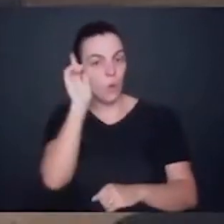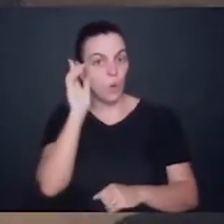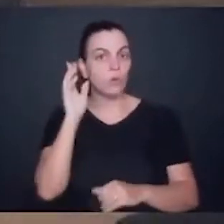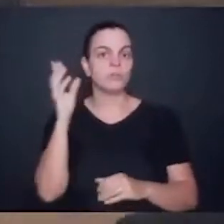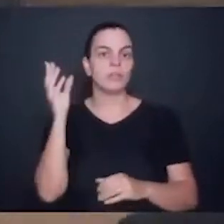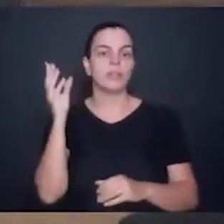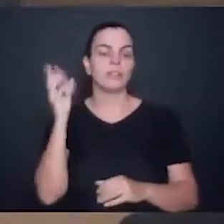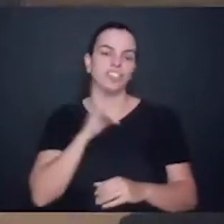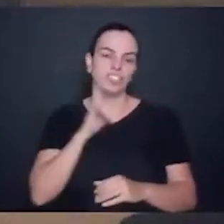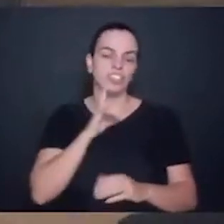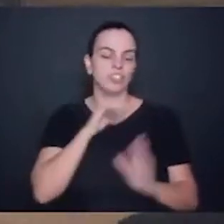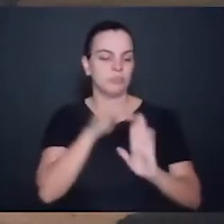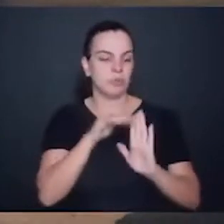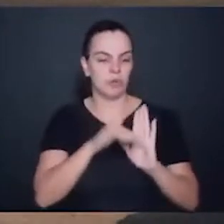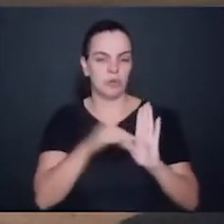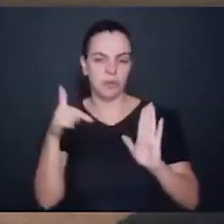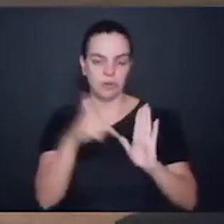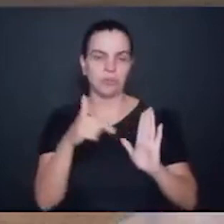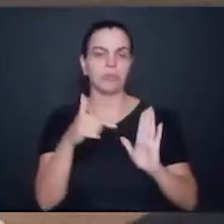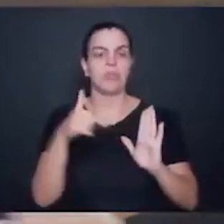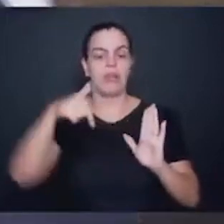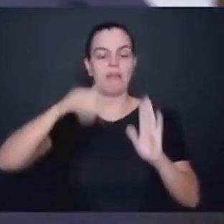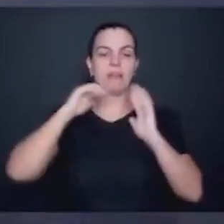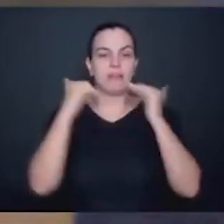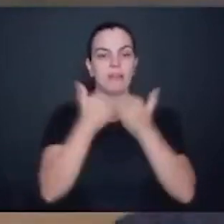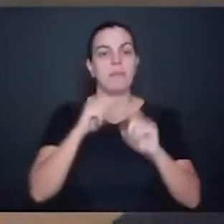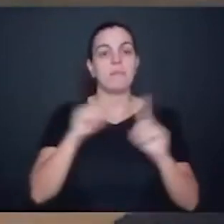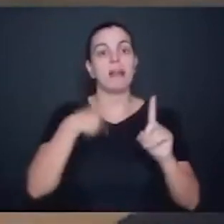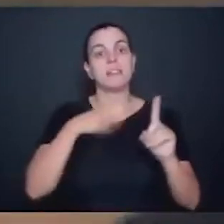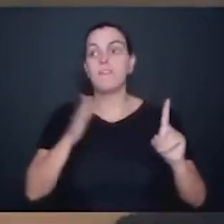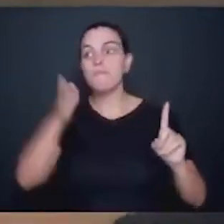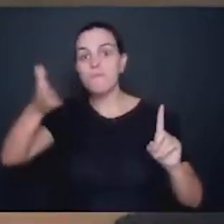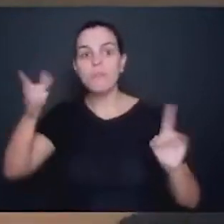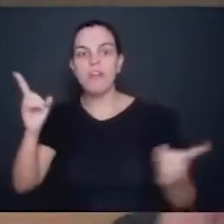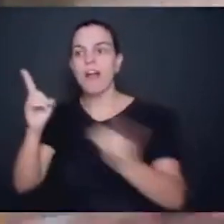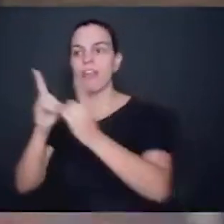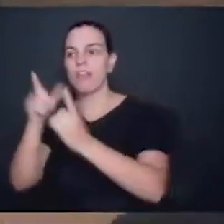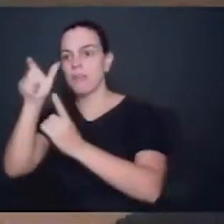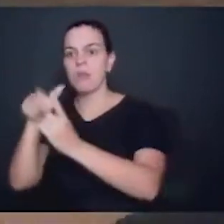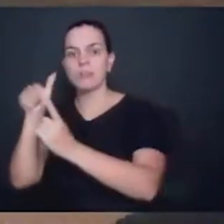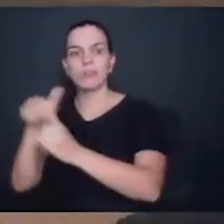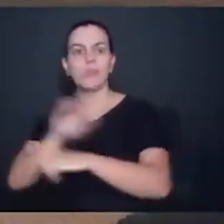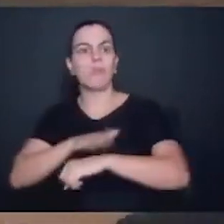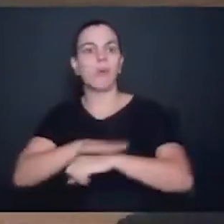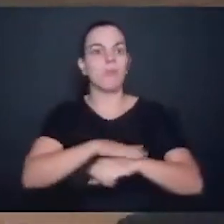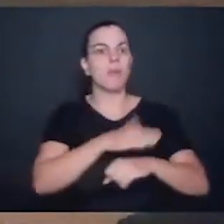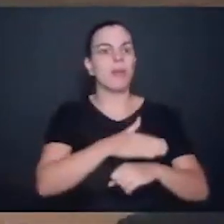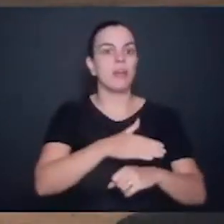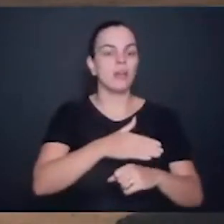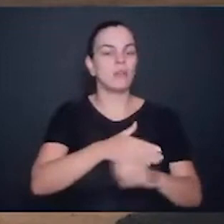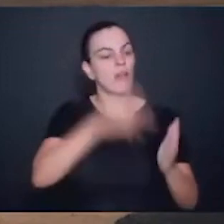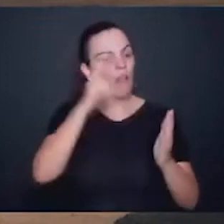eu estava atendendo uma pessoa aqui ao lado, e aí, no momento em que esse projeto foi para votação, eu não estava aqui no plenário.